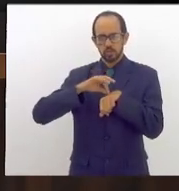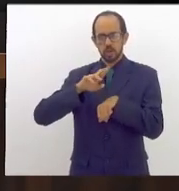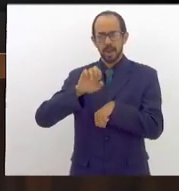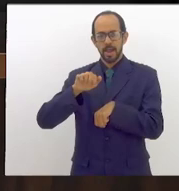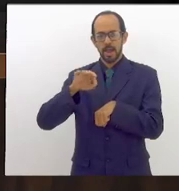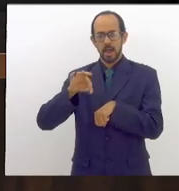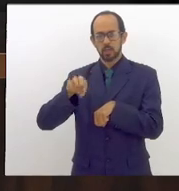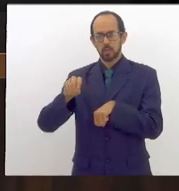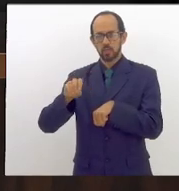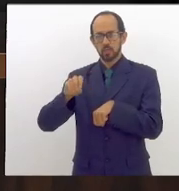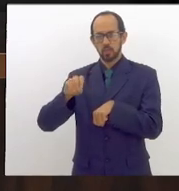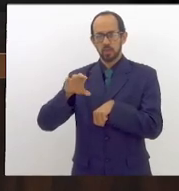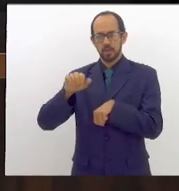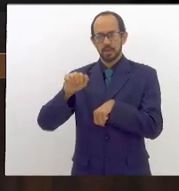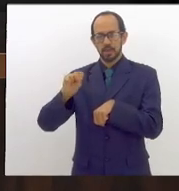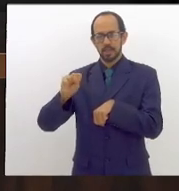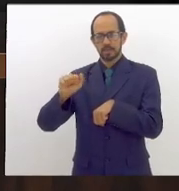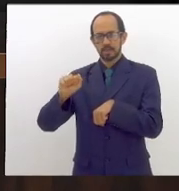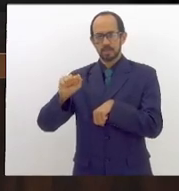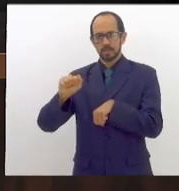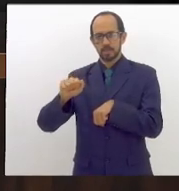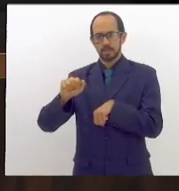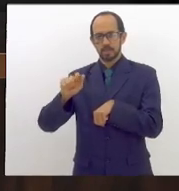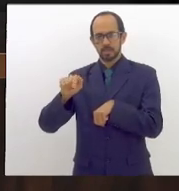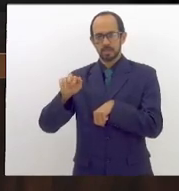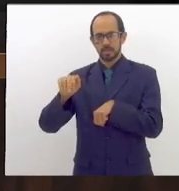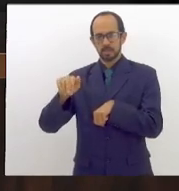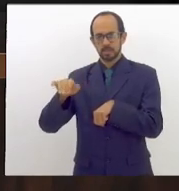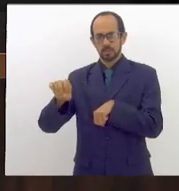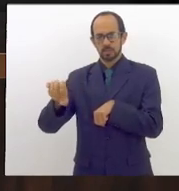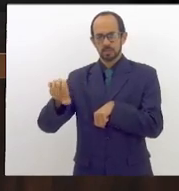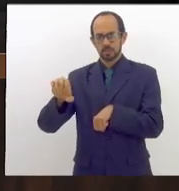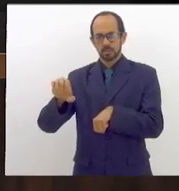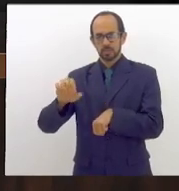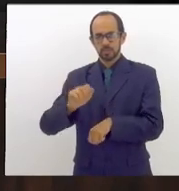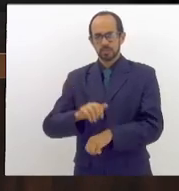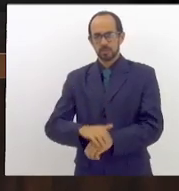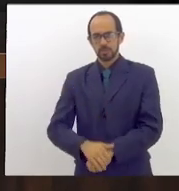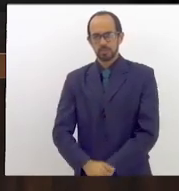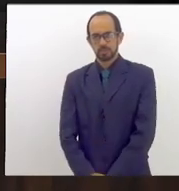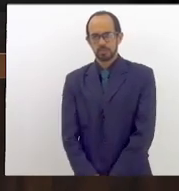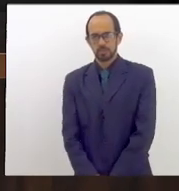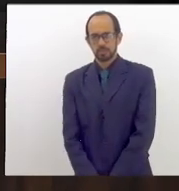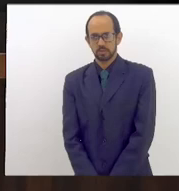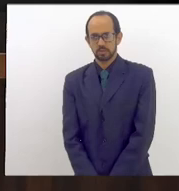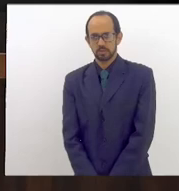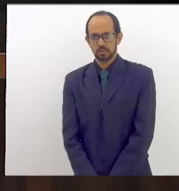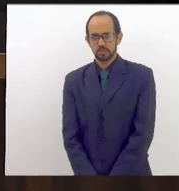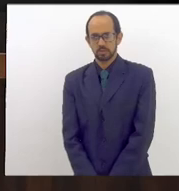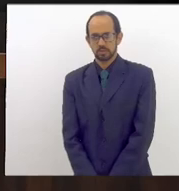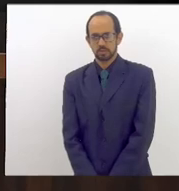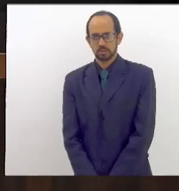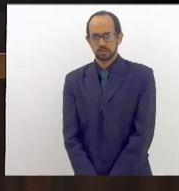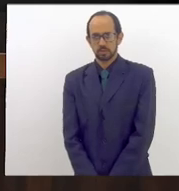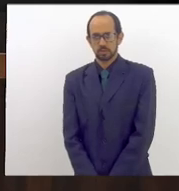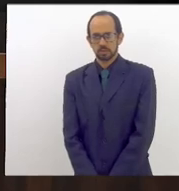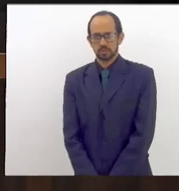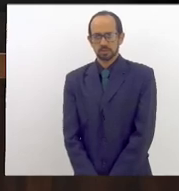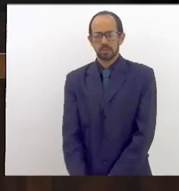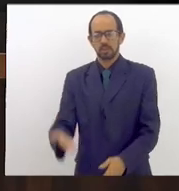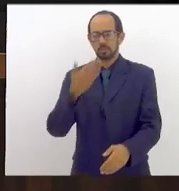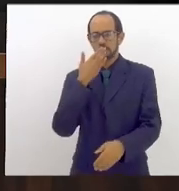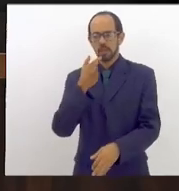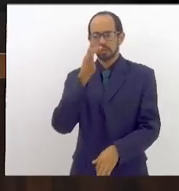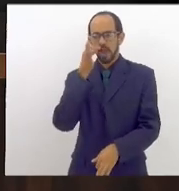Eu sei mas eu tenho três emendas nós vamos encerrar nosso trabalho hoje se não ele pediu com muita atenção